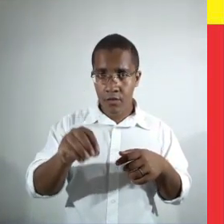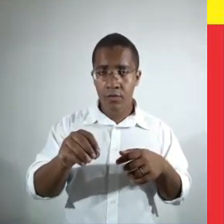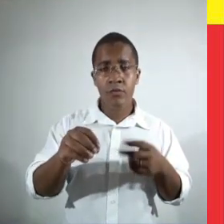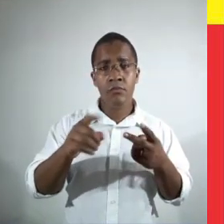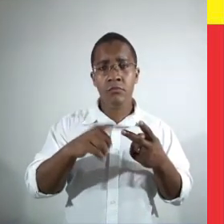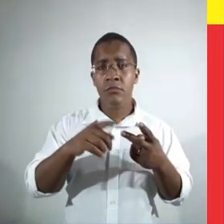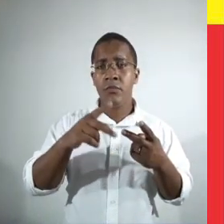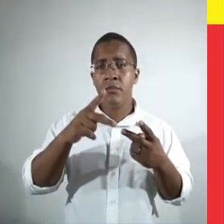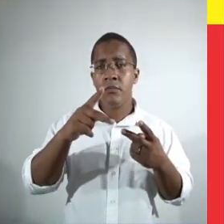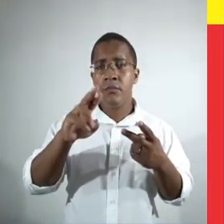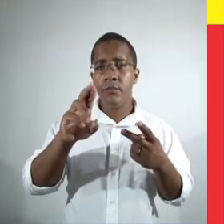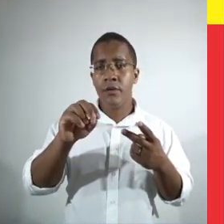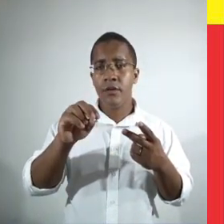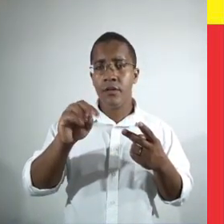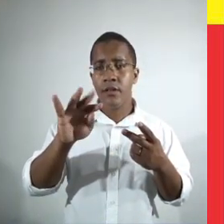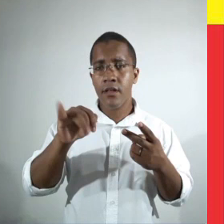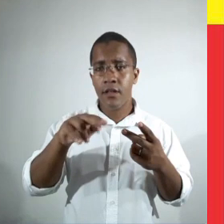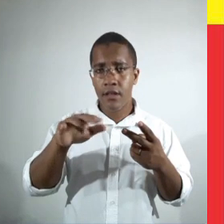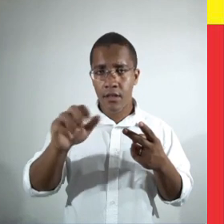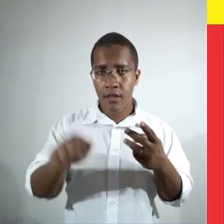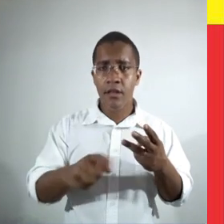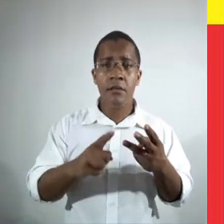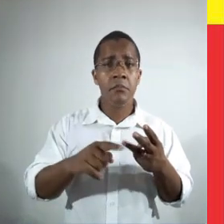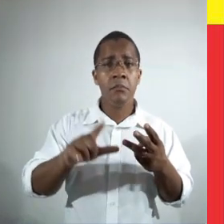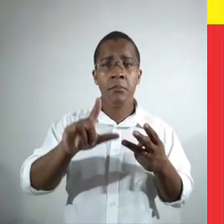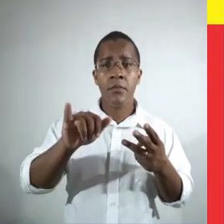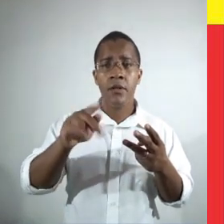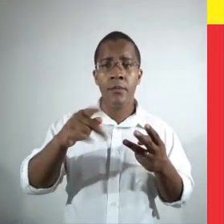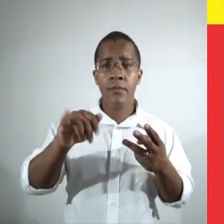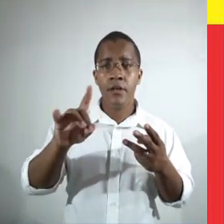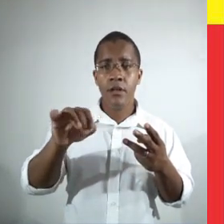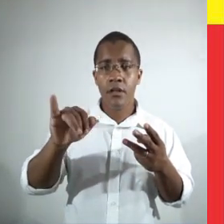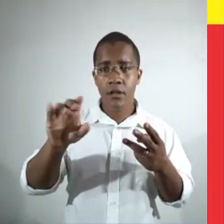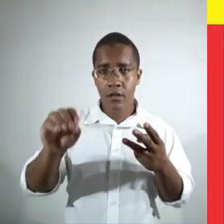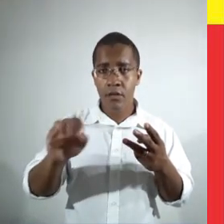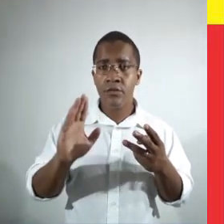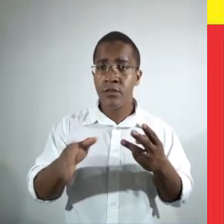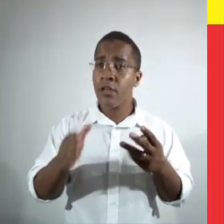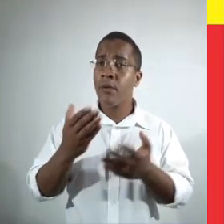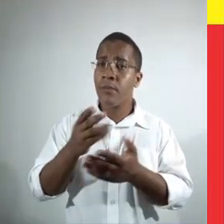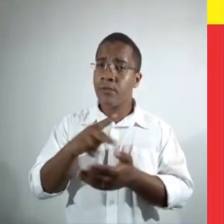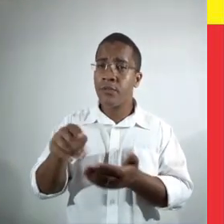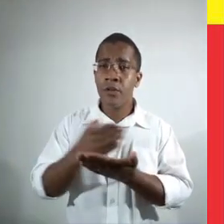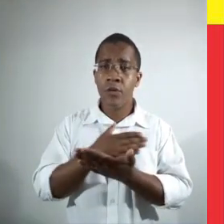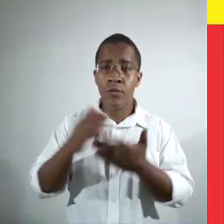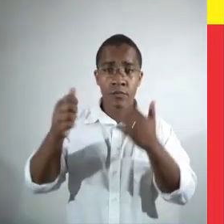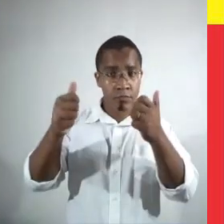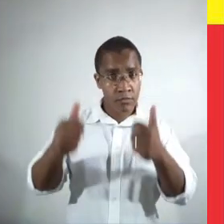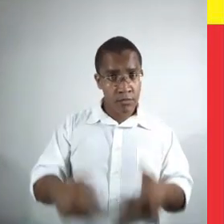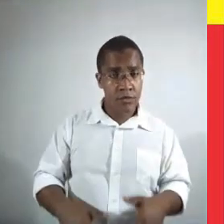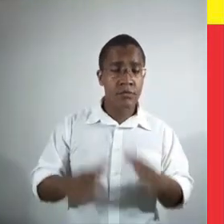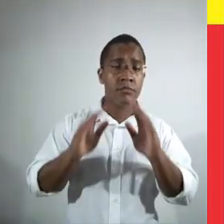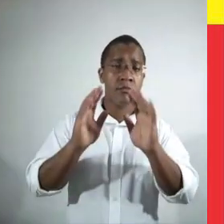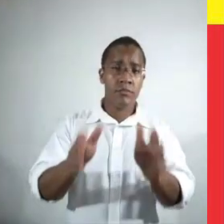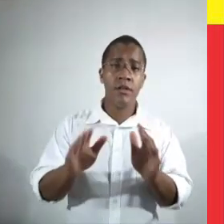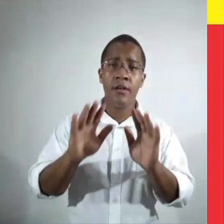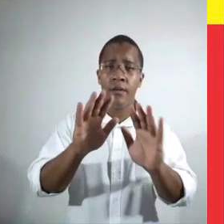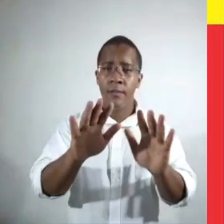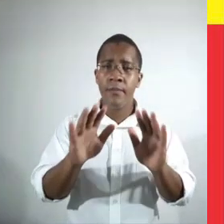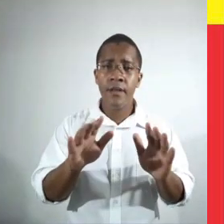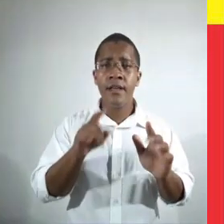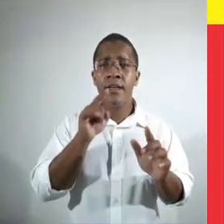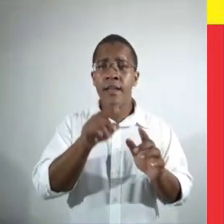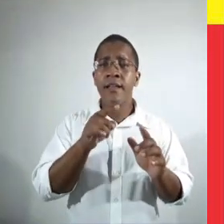proteínas, lipídios. A gente já viu isso num outro momento com outros professores, certo? Então, mas sempre eles